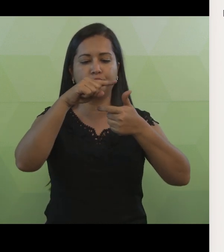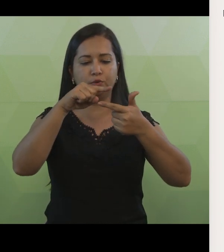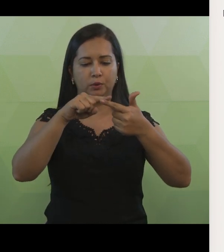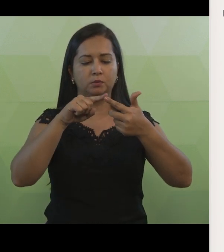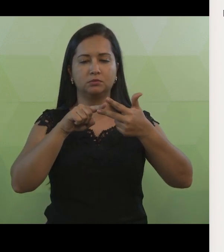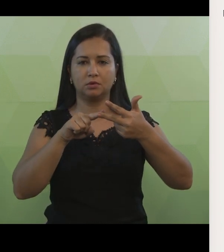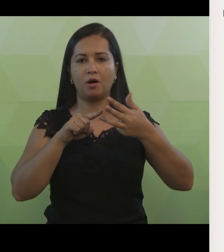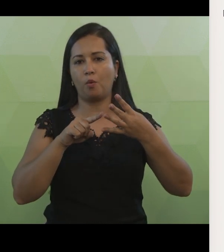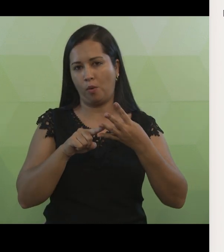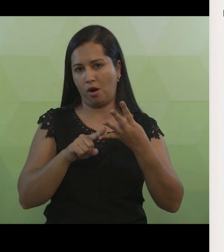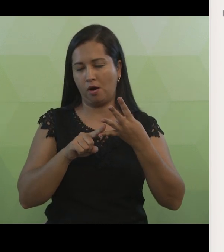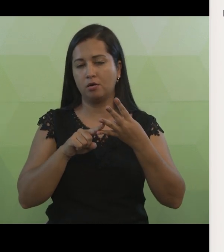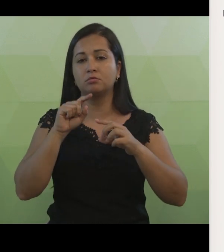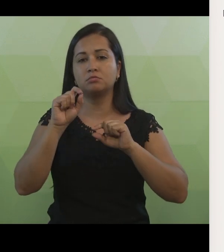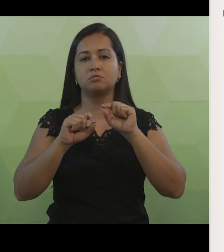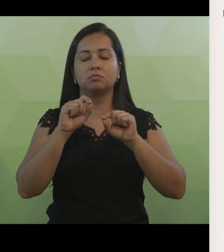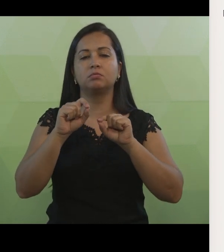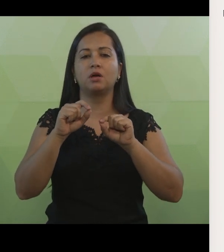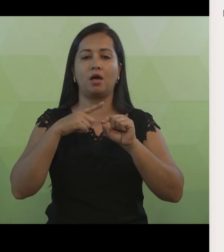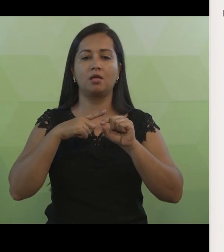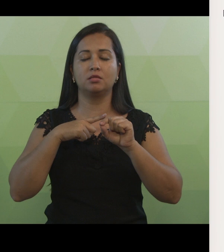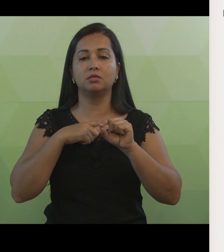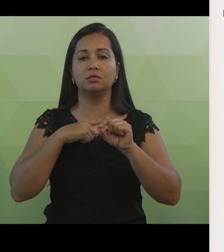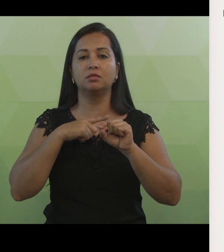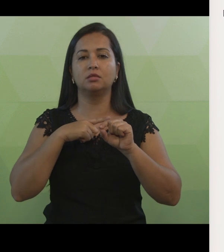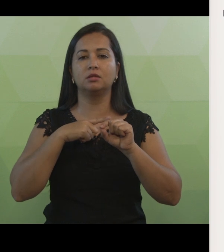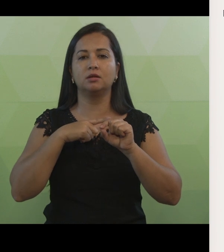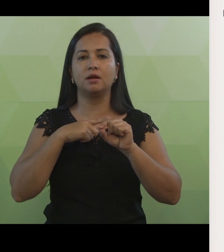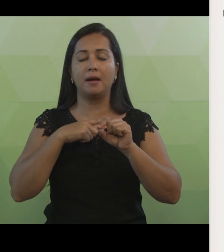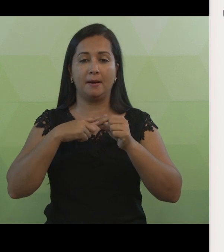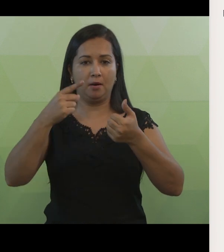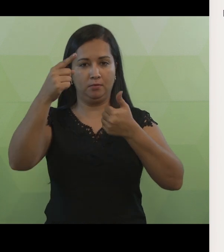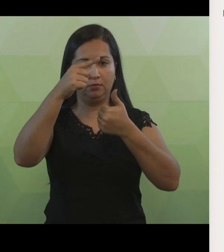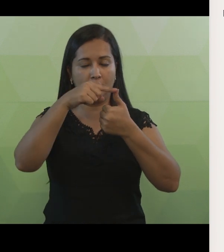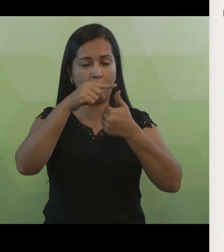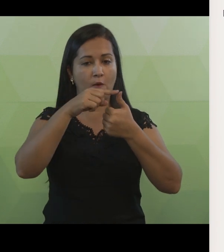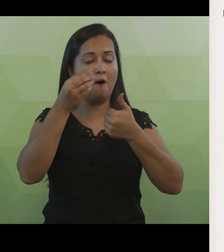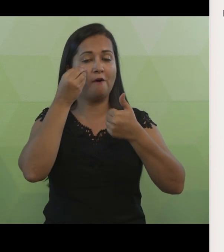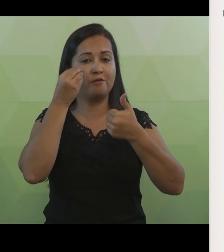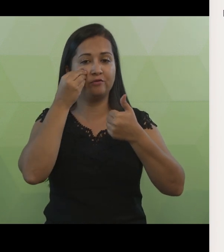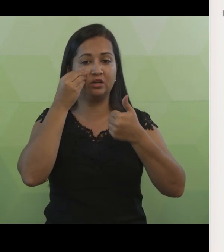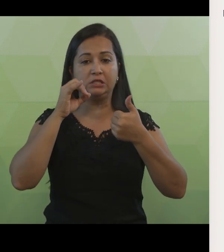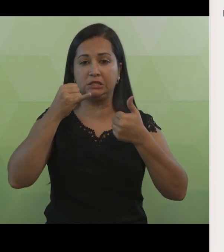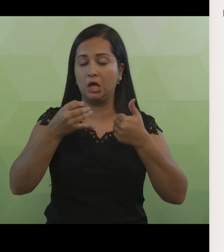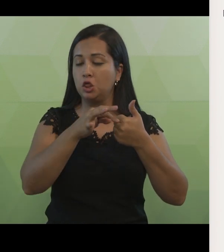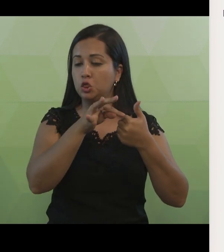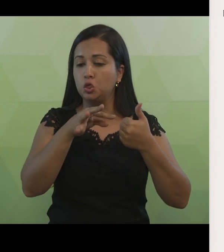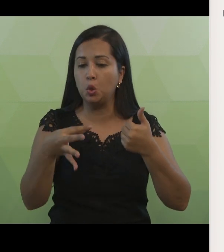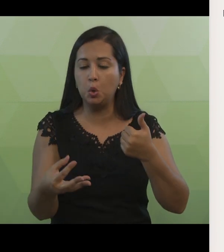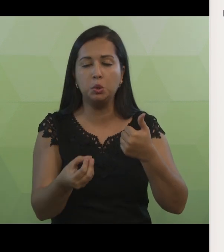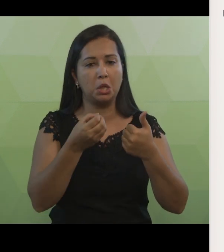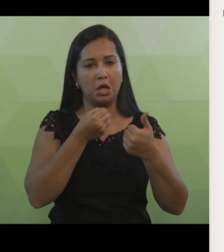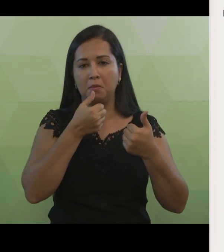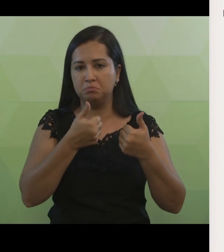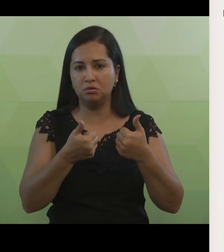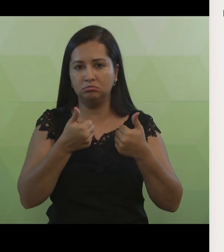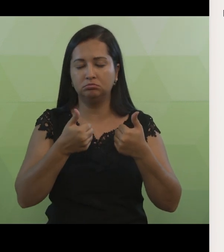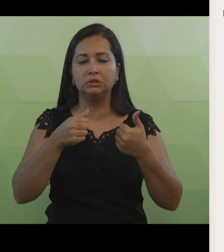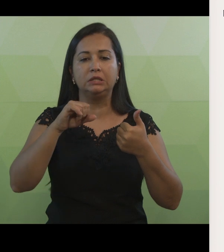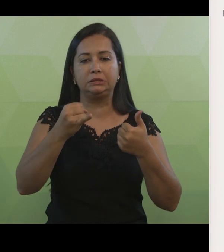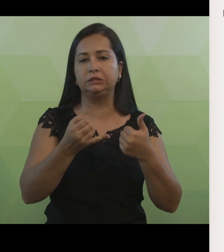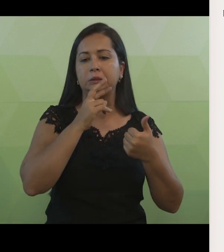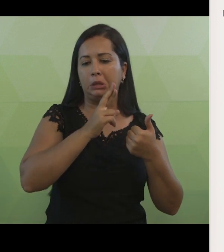4. O nível 1 está associado à garantia dos requisitos e funcionalidade da aplicação, ou seja, se são